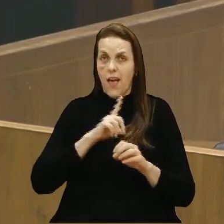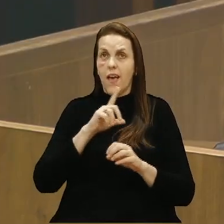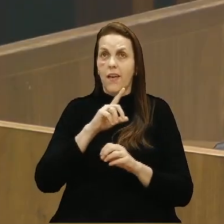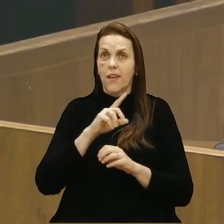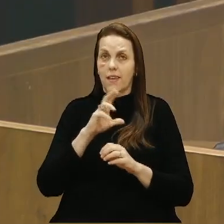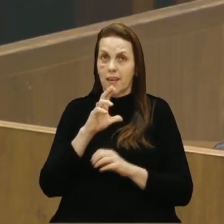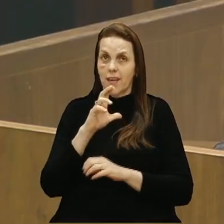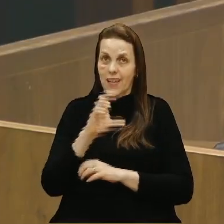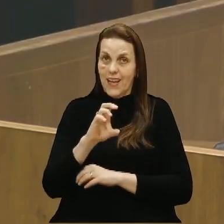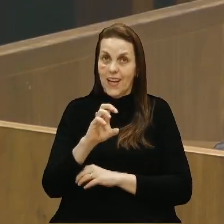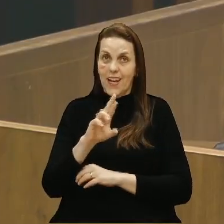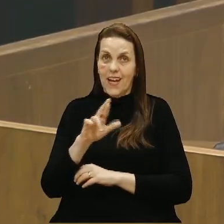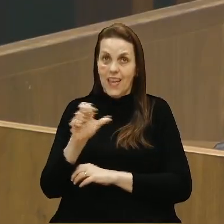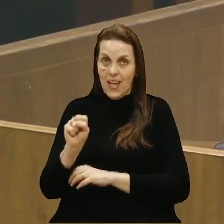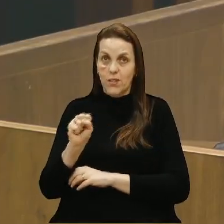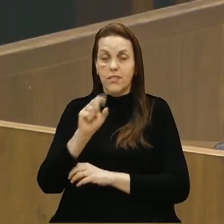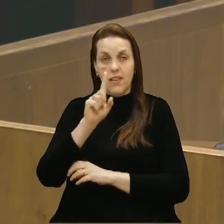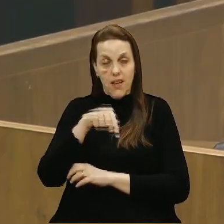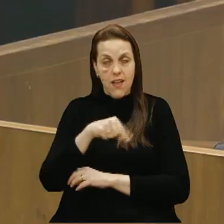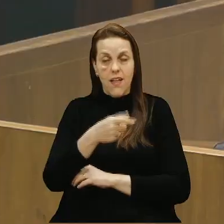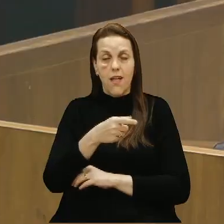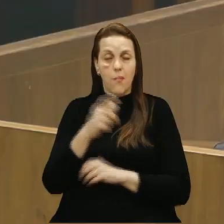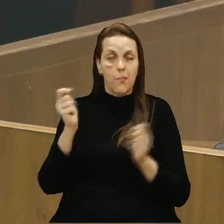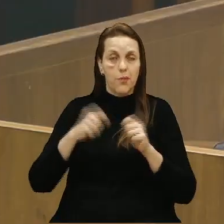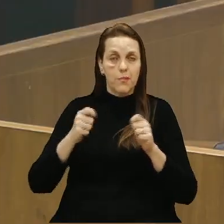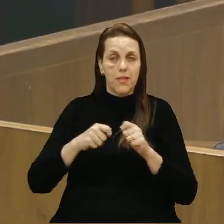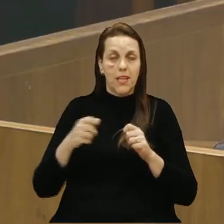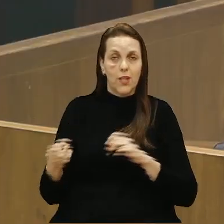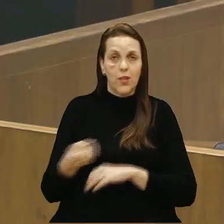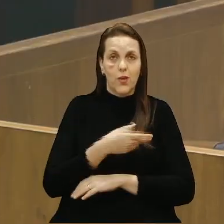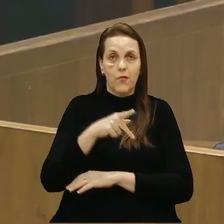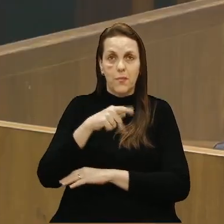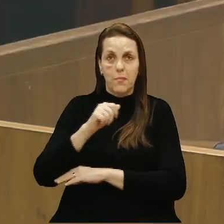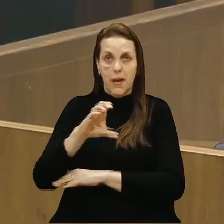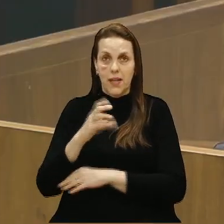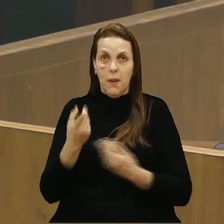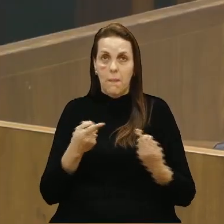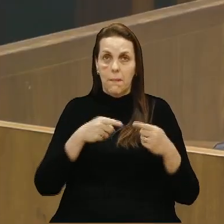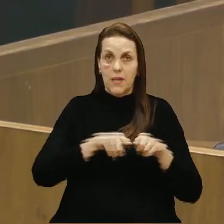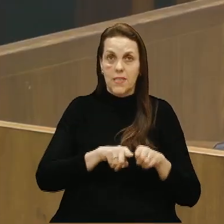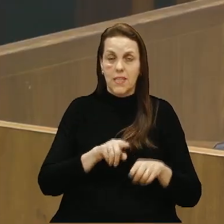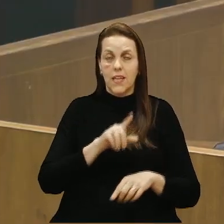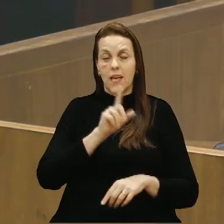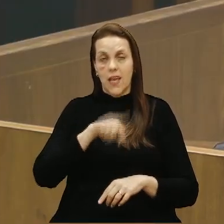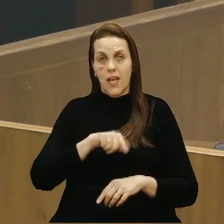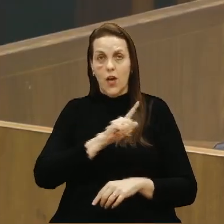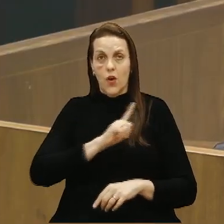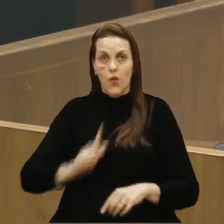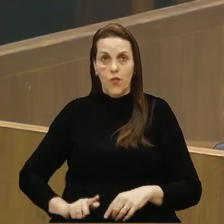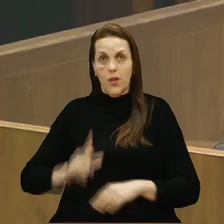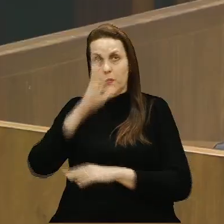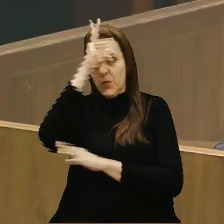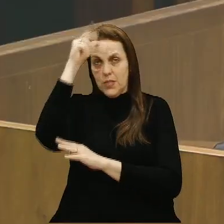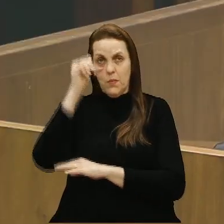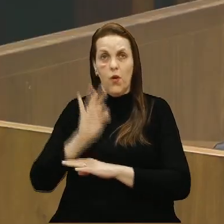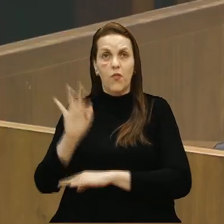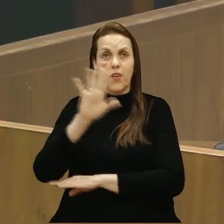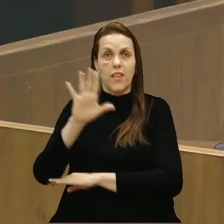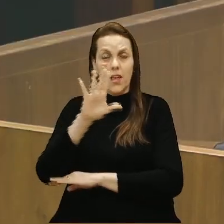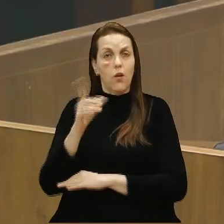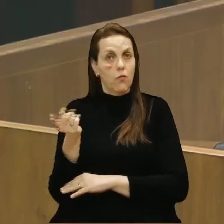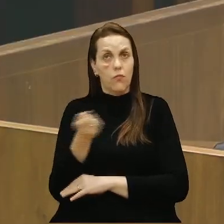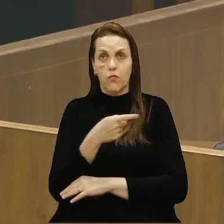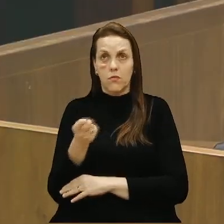essa possibilidade que está sendo colocada pelo novo PAC e a parceria entre, então, o governo municipal e federal. E vocês podem ver